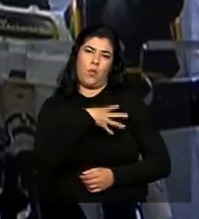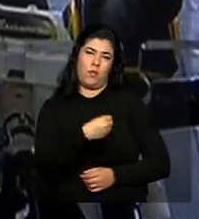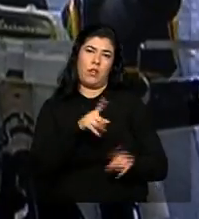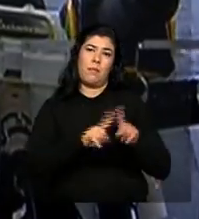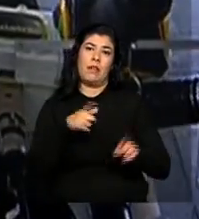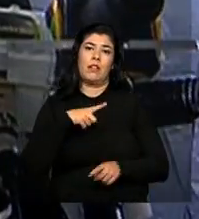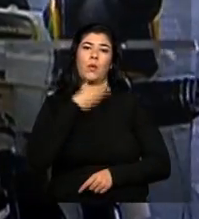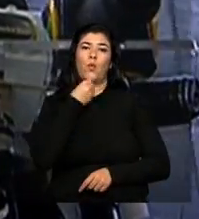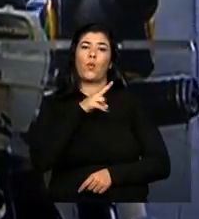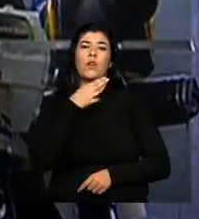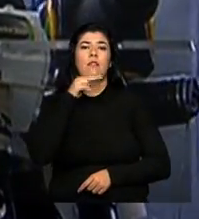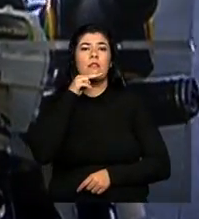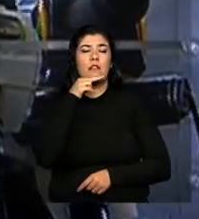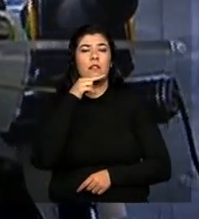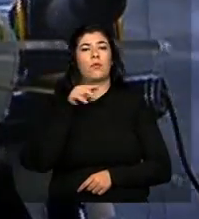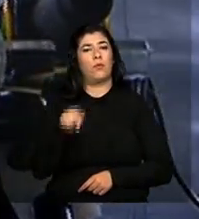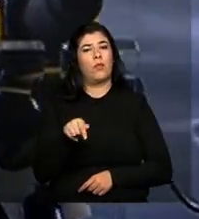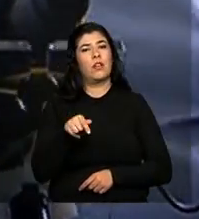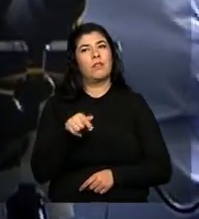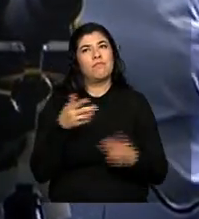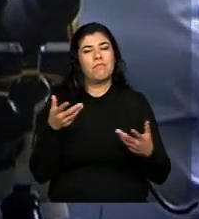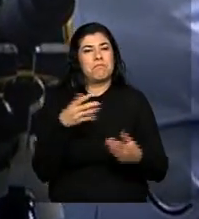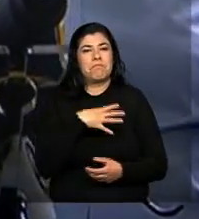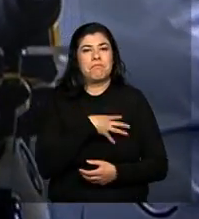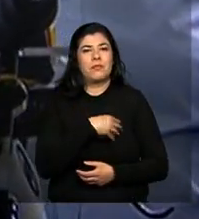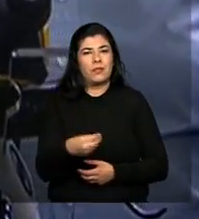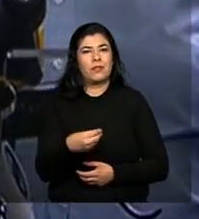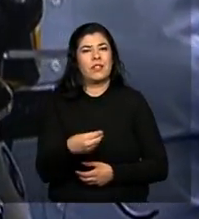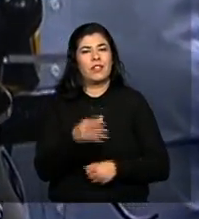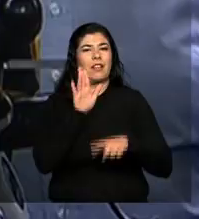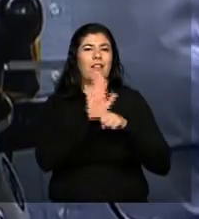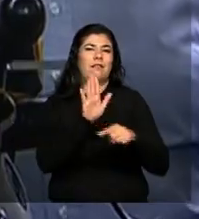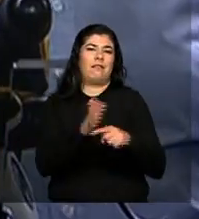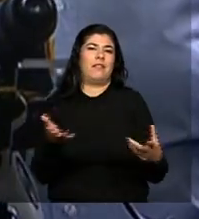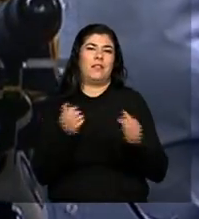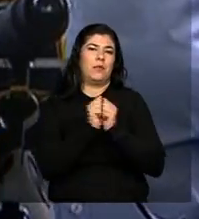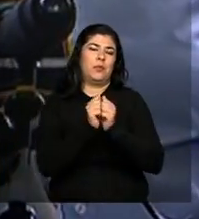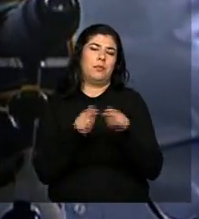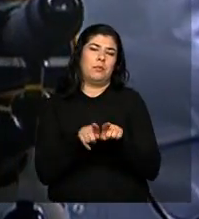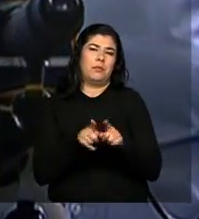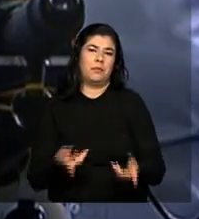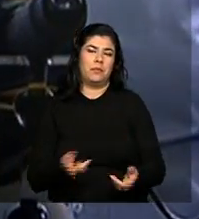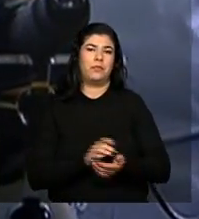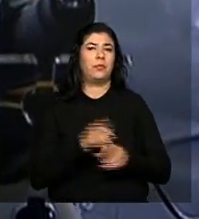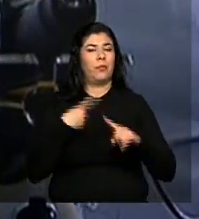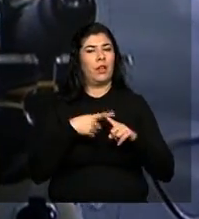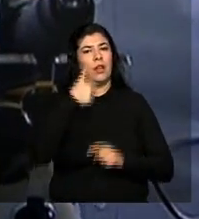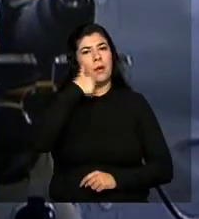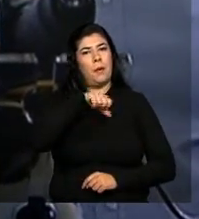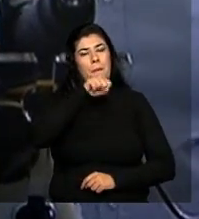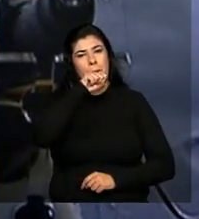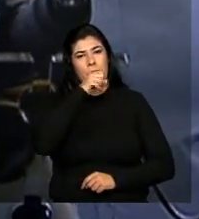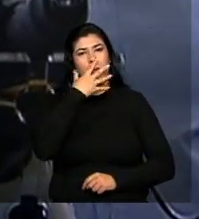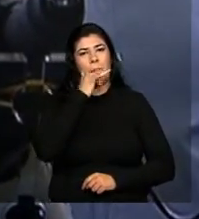tenho um neto. Né? O neto é filho, como eles dizem, com assistência técnica. Né? Porque a mãe, né? O